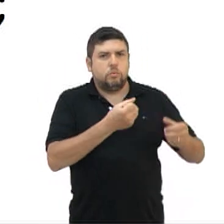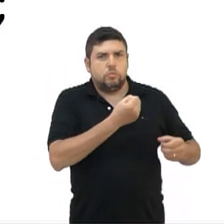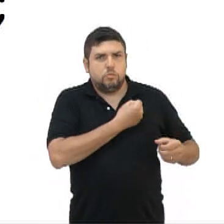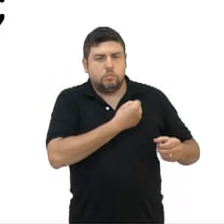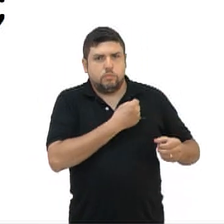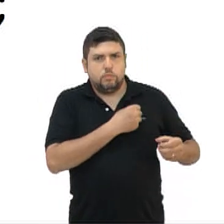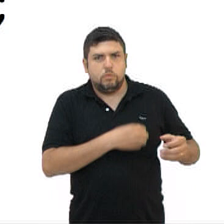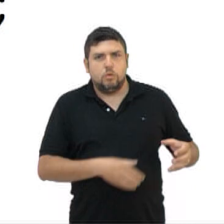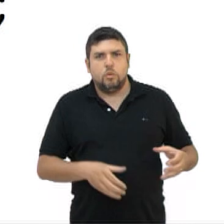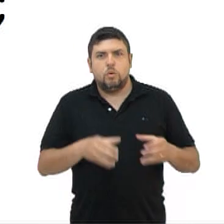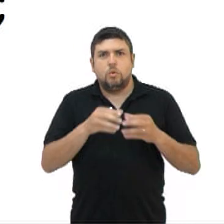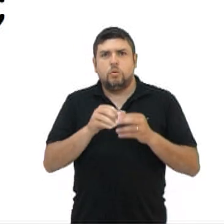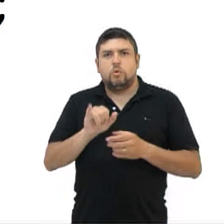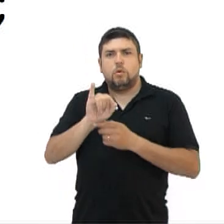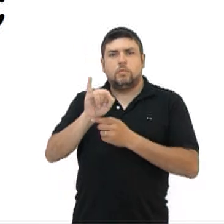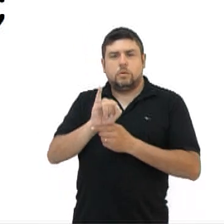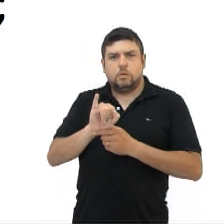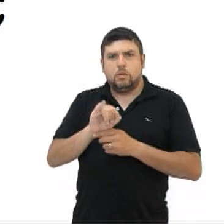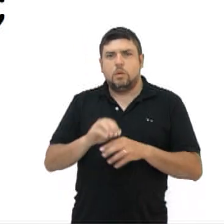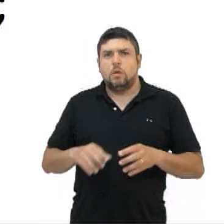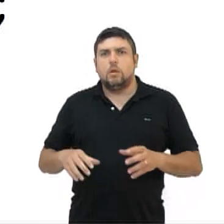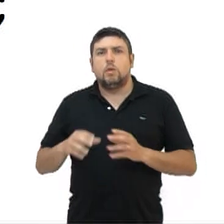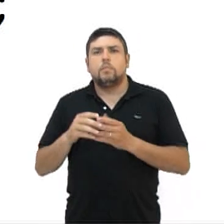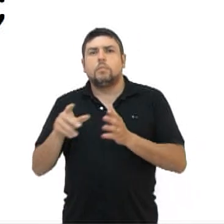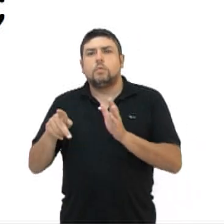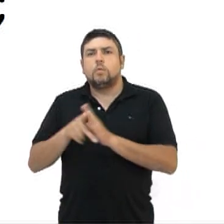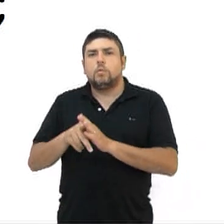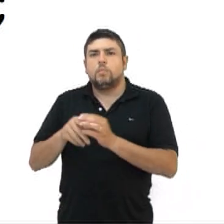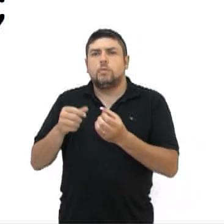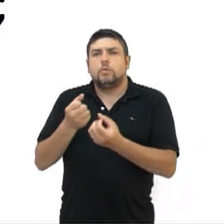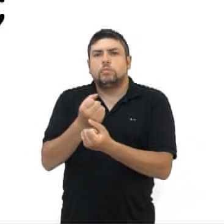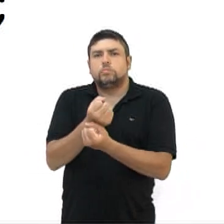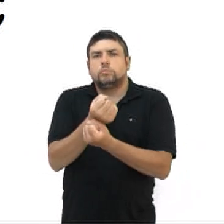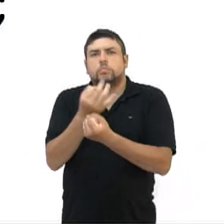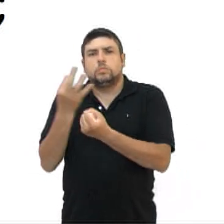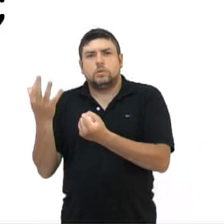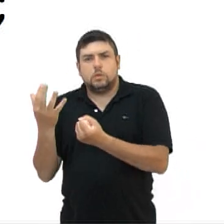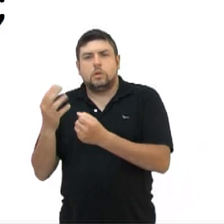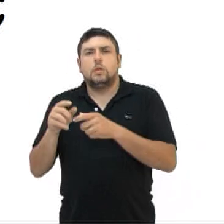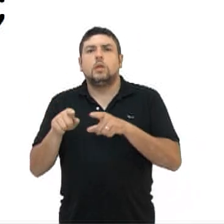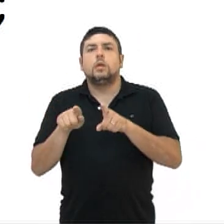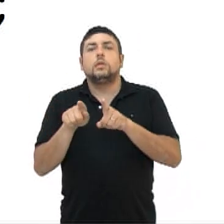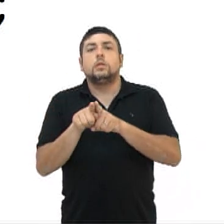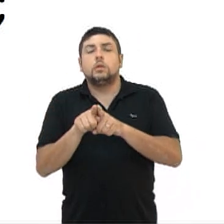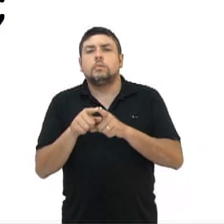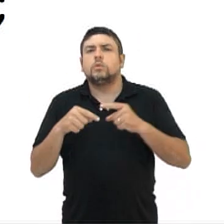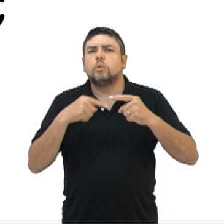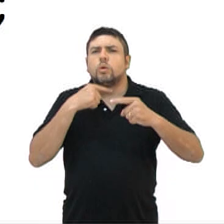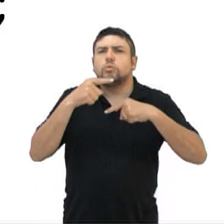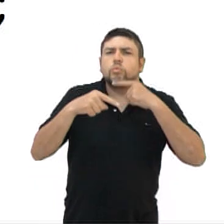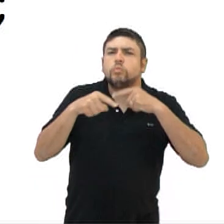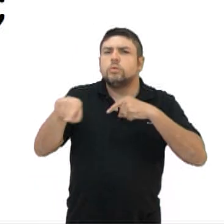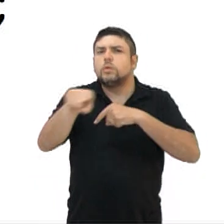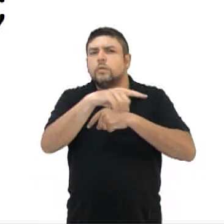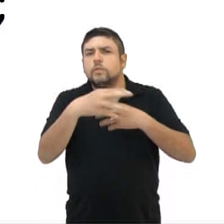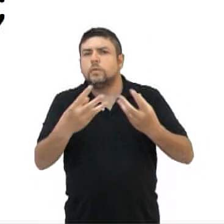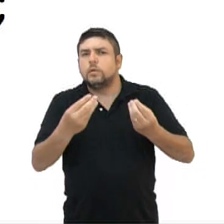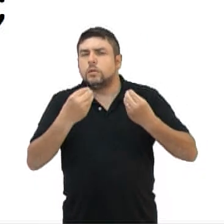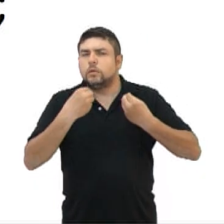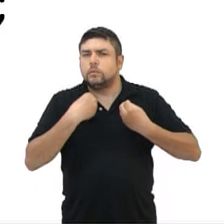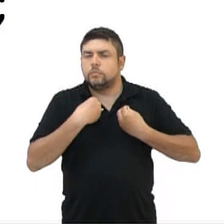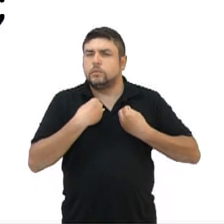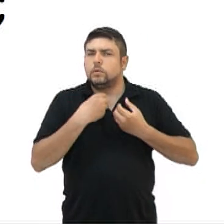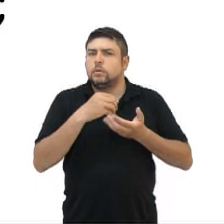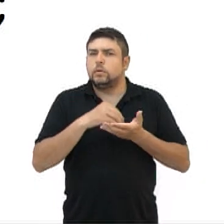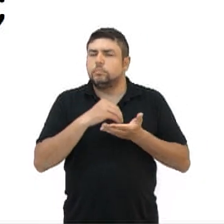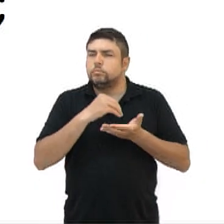números irracionais, propriedades das potências e eu vou estar esclarecendo as dúvidas que vocês me enviaram, tá? Algumas das dúvidas que